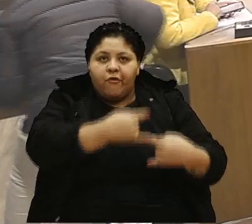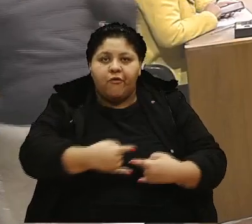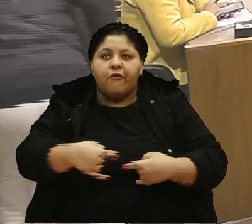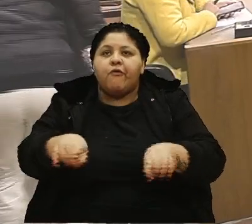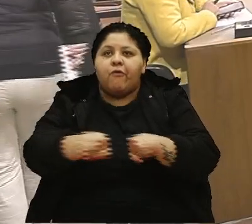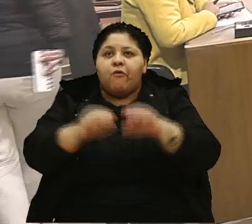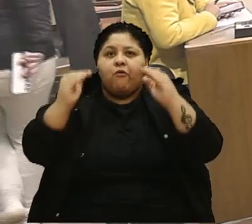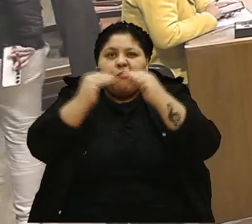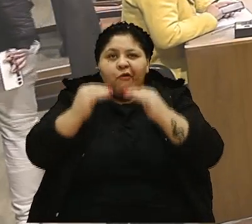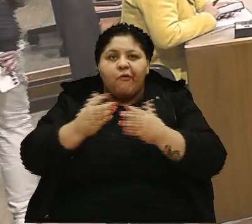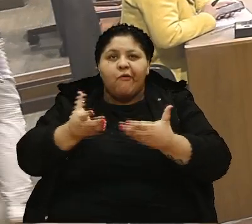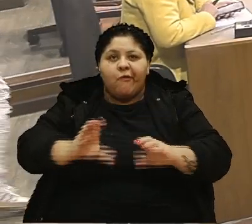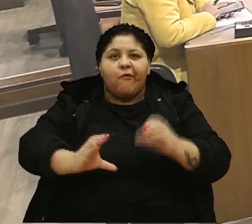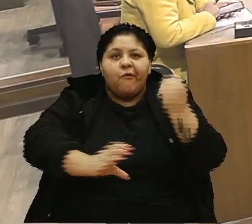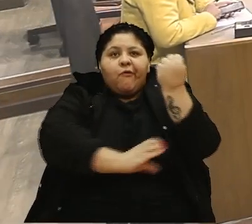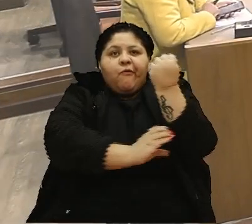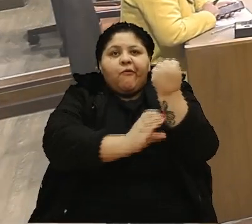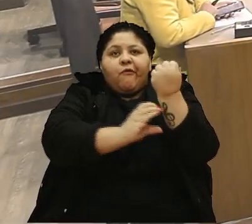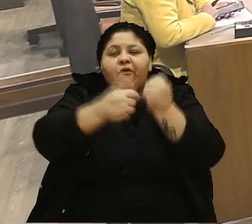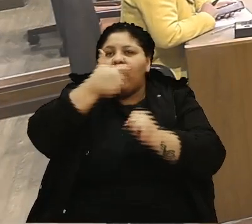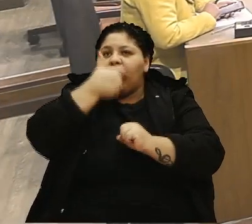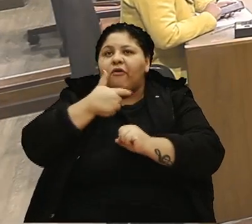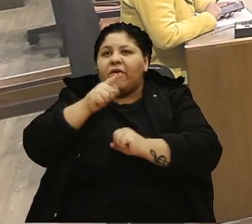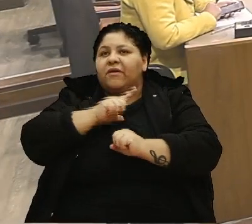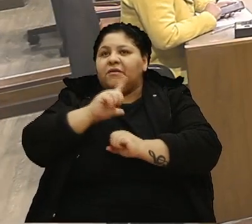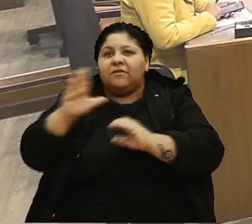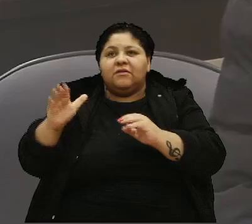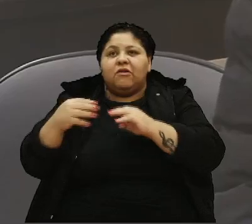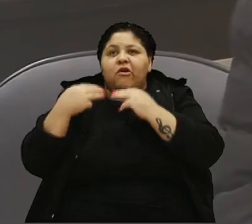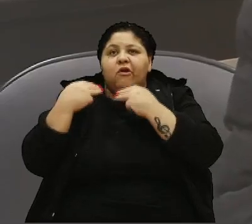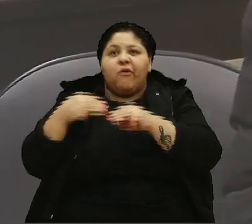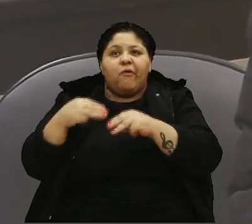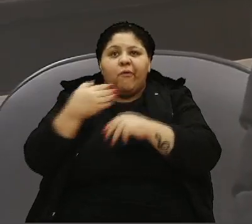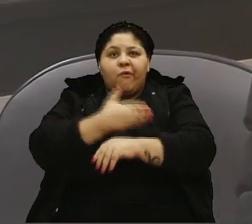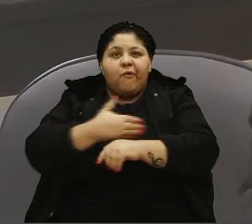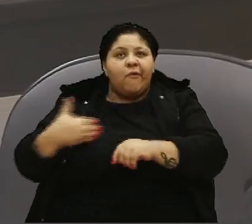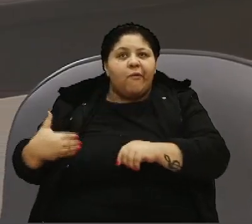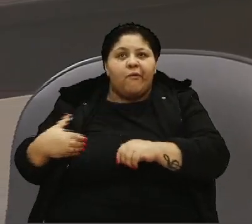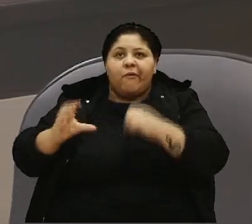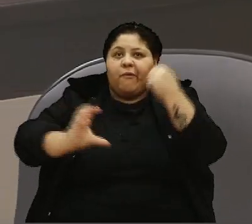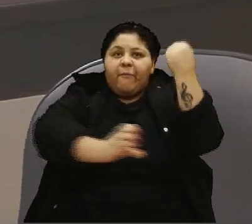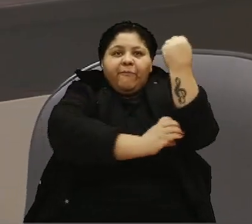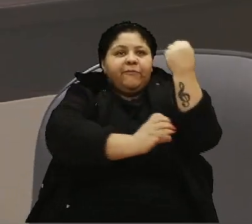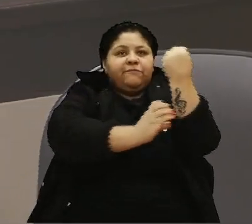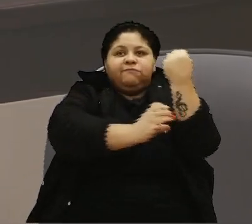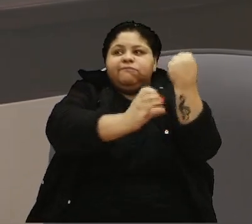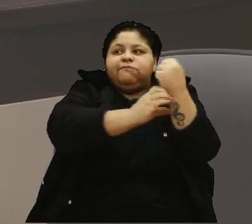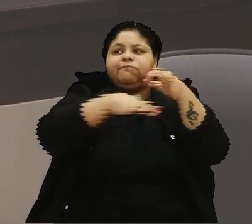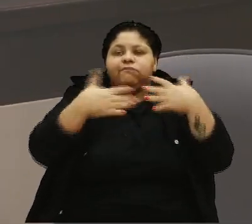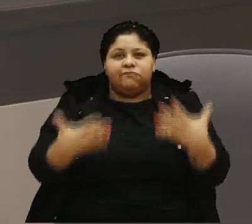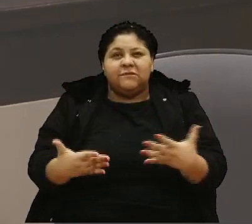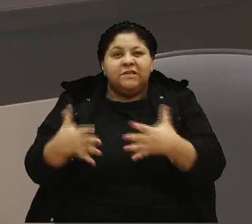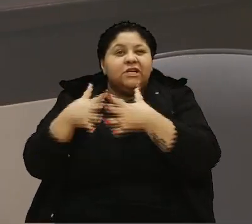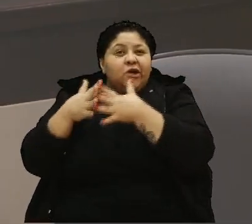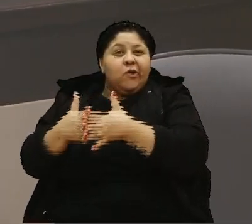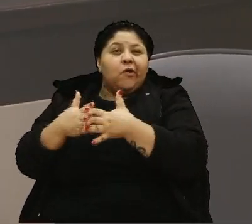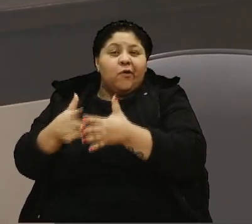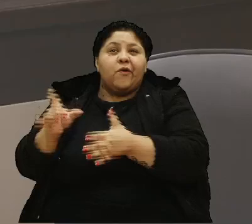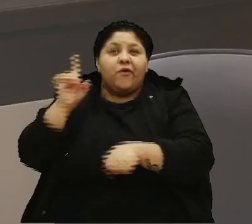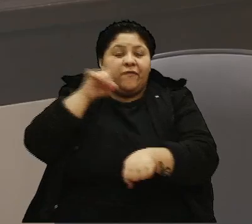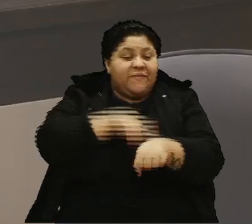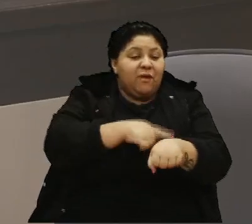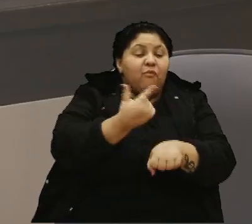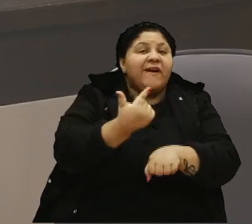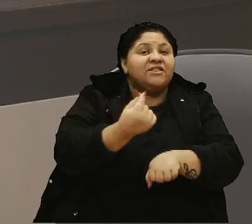concordo, sou contra a burocracia, eu acho que não dá para deixar a máquina pública cada vez mais com mais burocracia, né? Isso atrapalha, tempo é